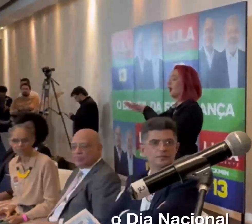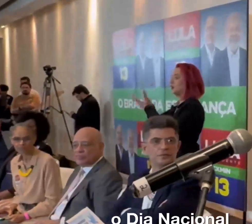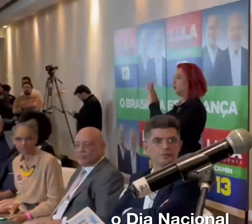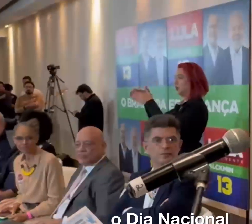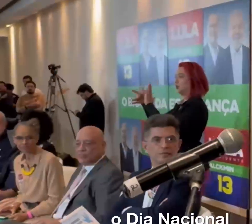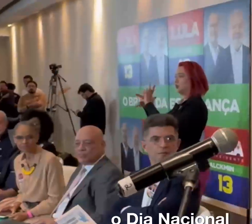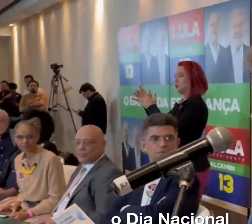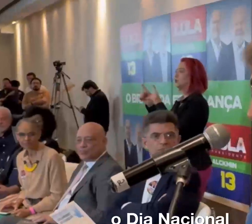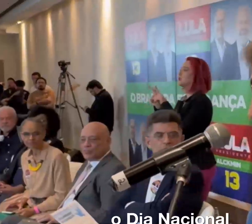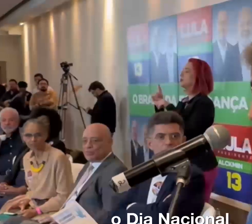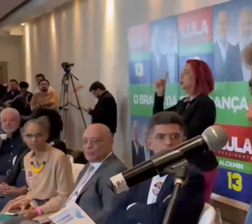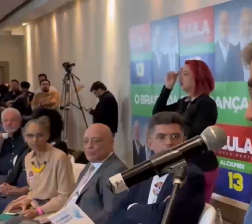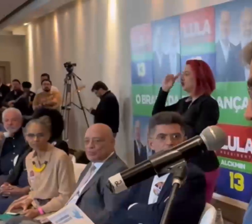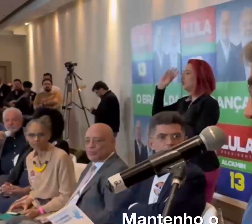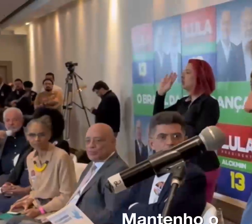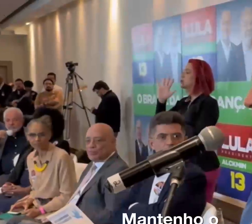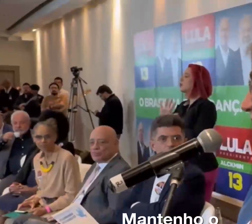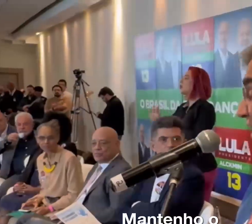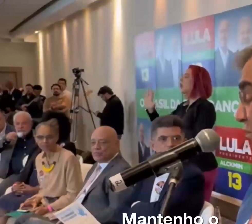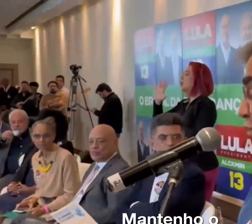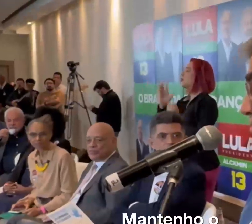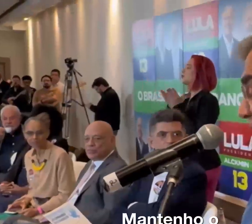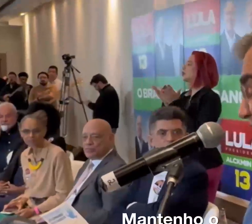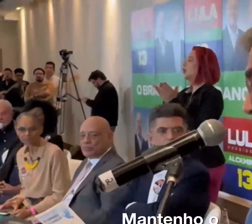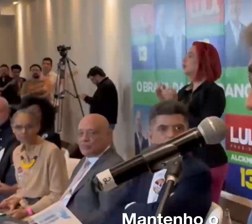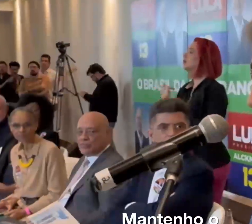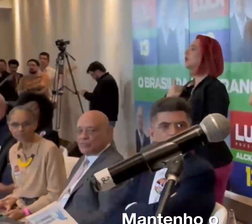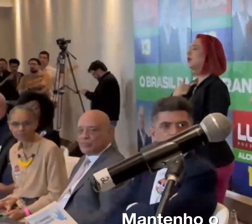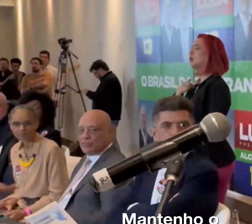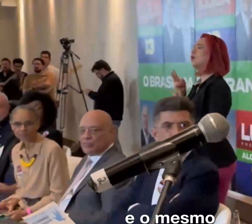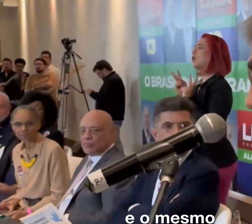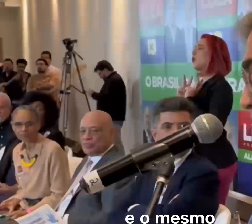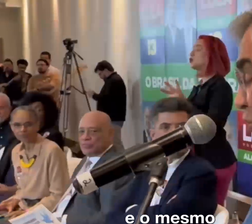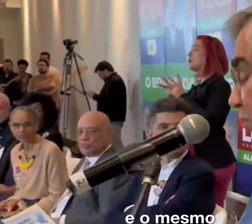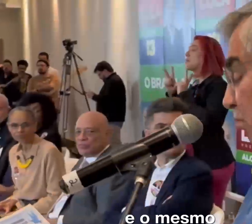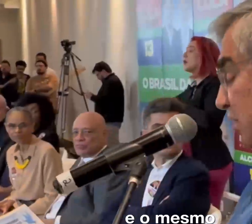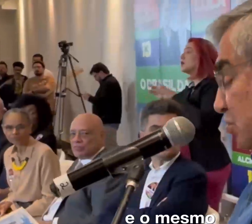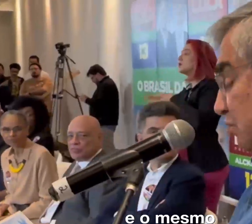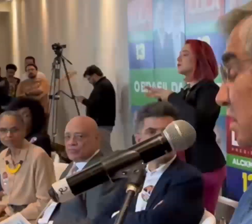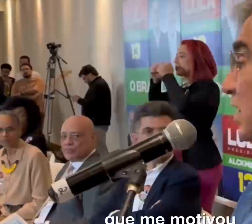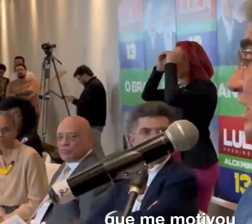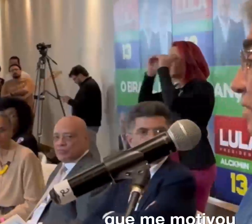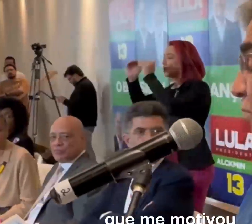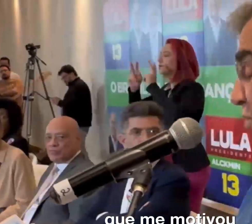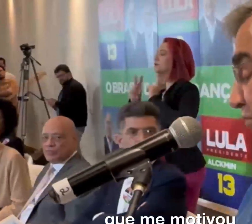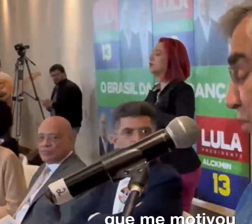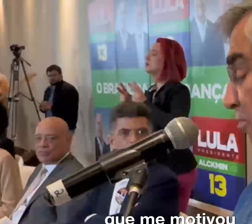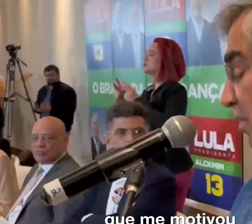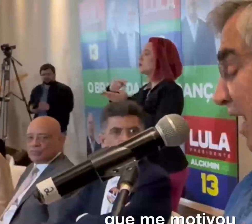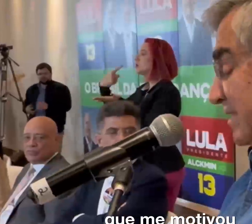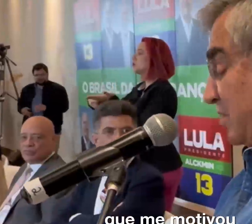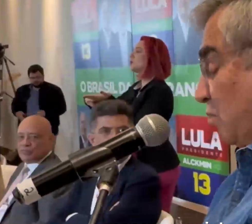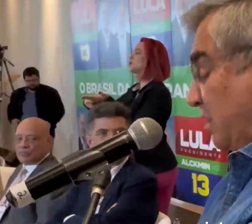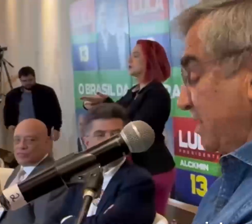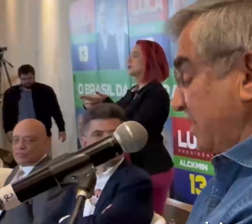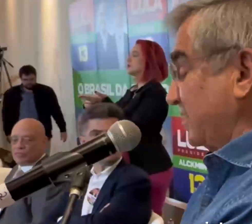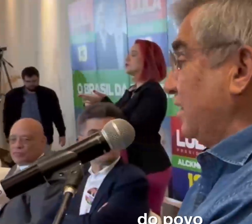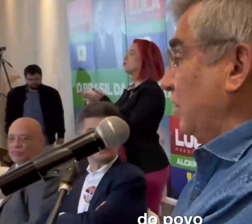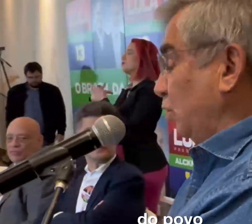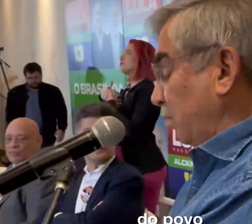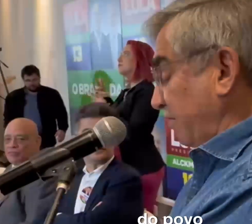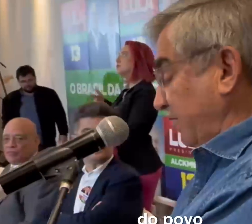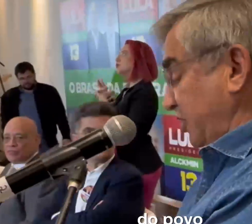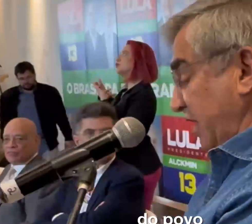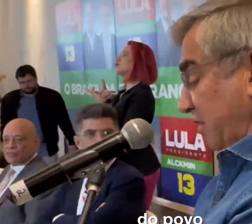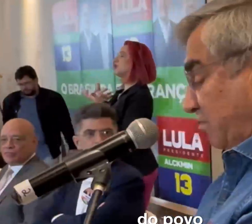o dia nacional dos Evangélicos mantém o mesmo respeito e o mesmo compromisso que motivou a apoiar essas conquistas